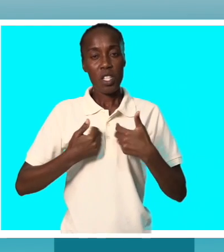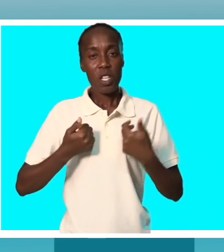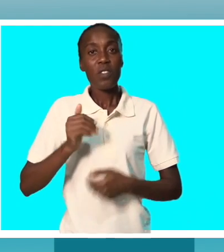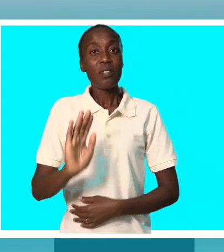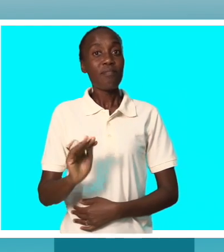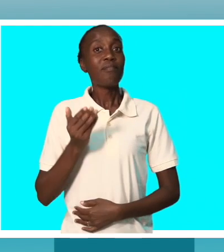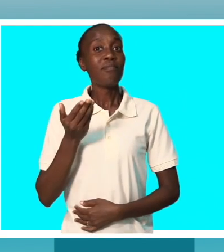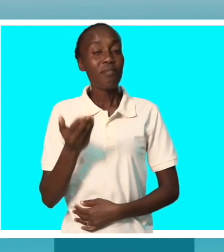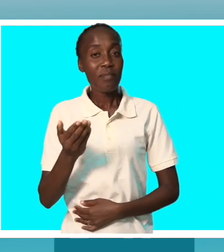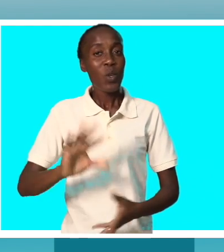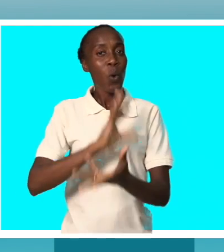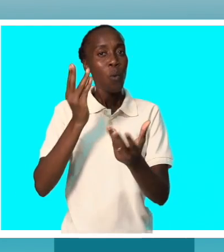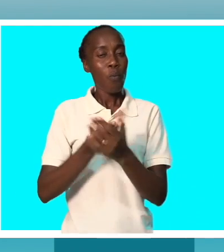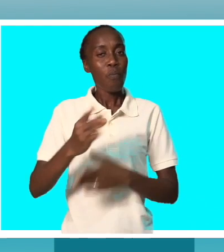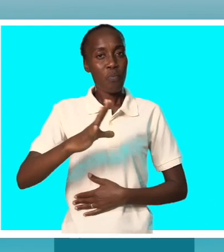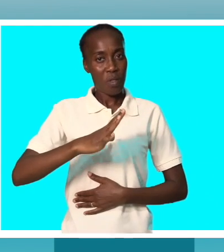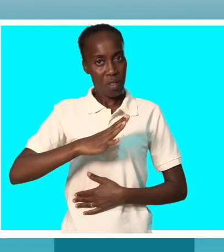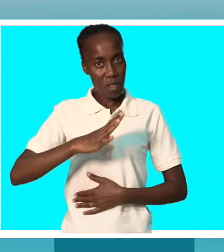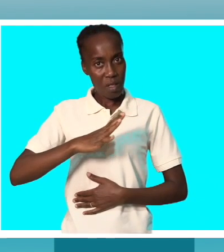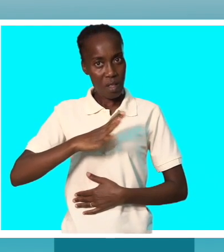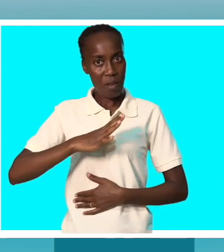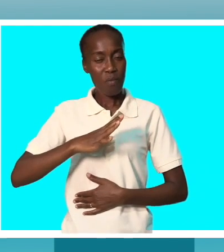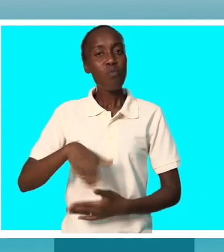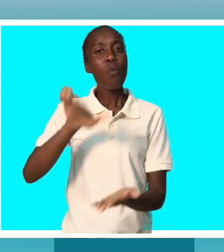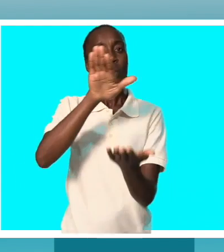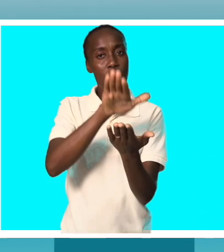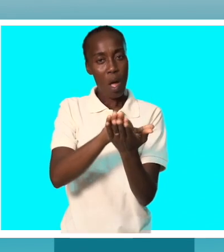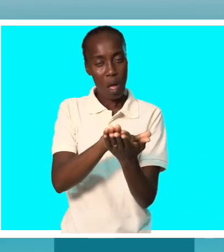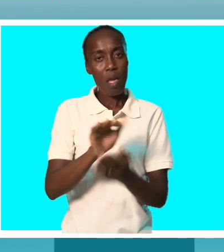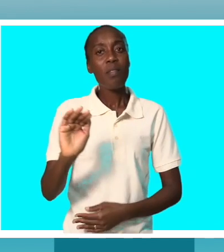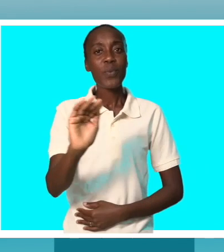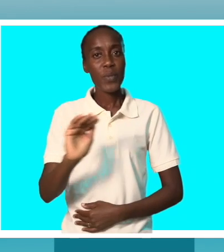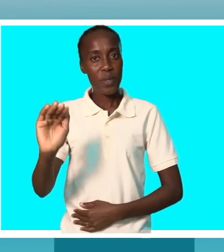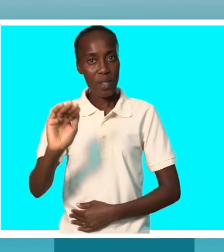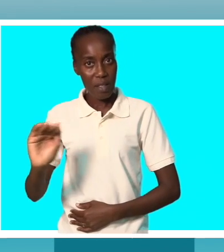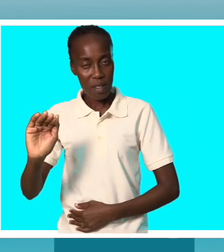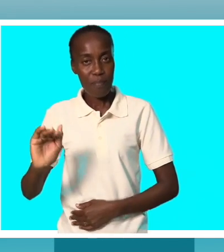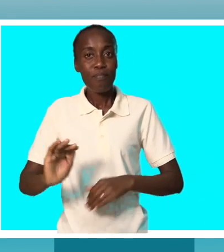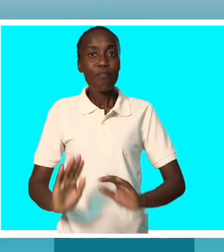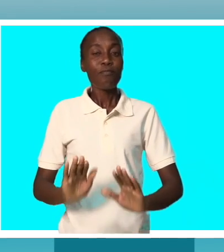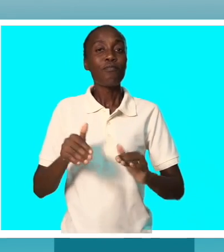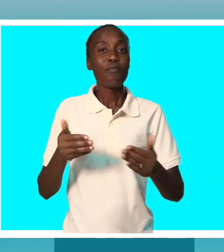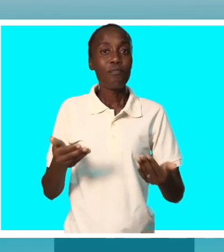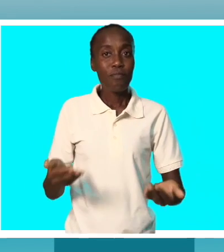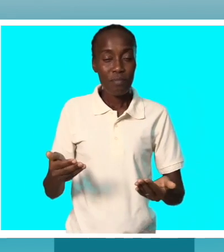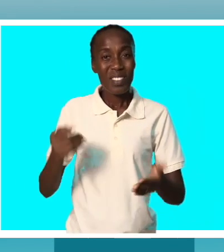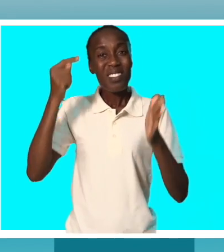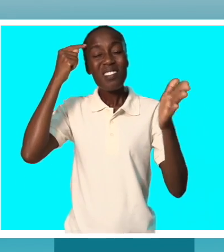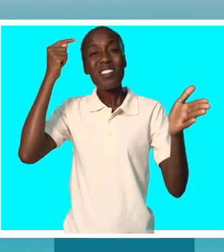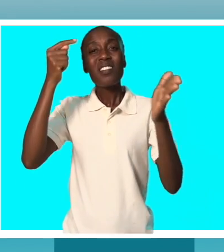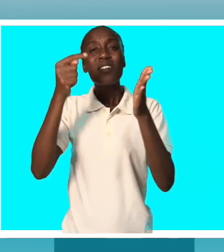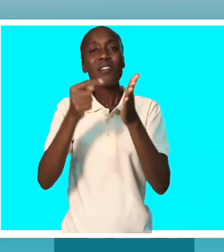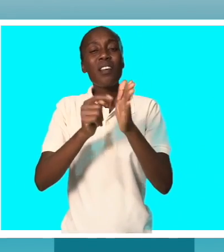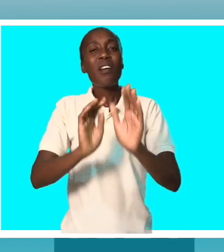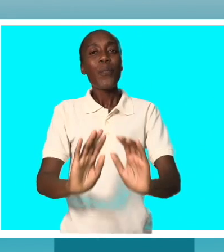jovens que todos nós temos o nosso lugar na sociedade. E a gente de conclusão.